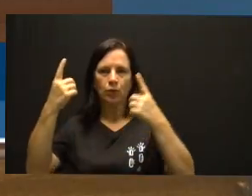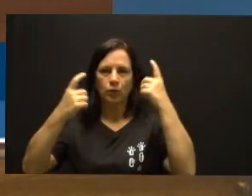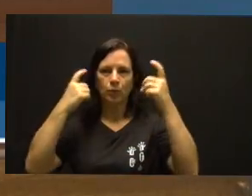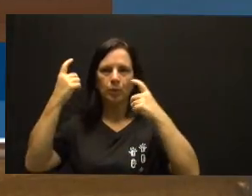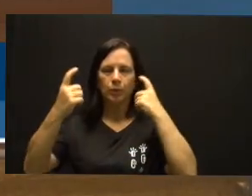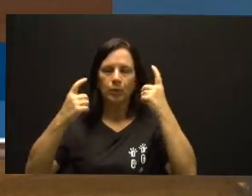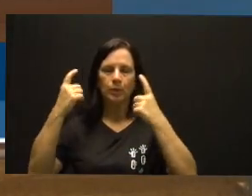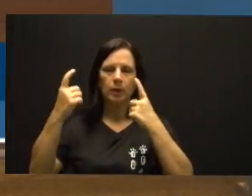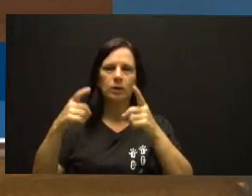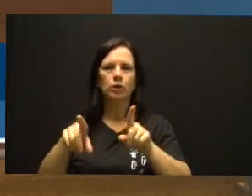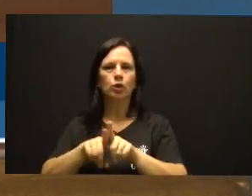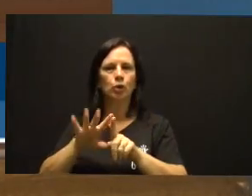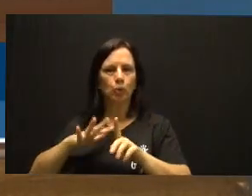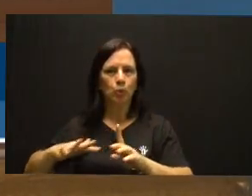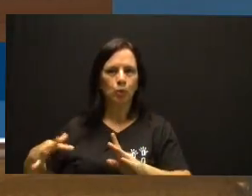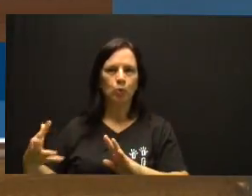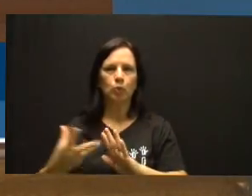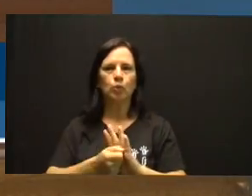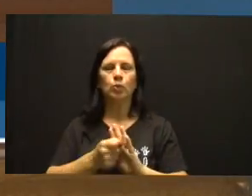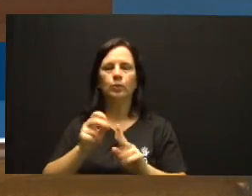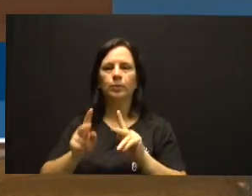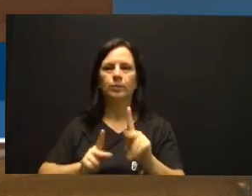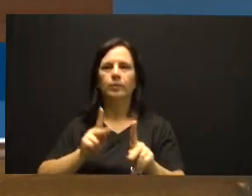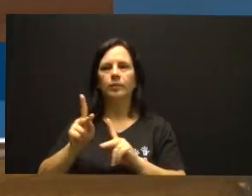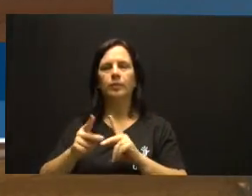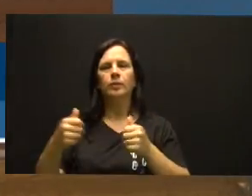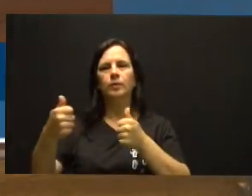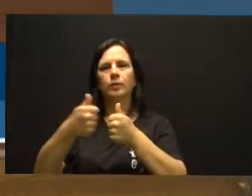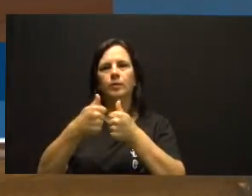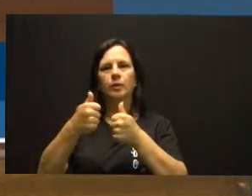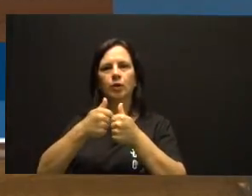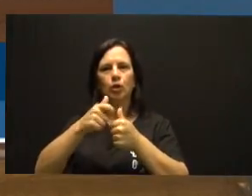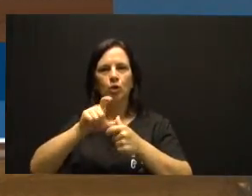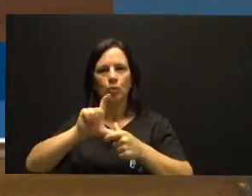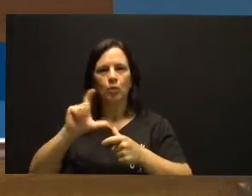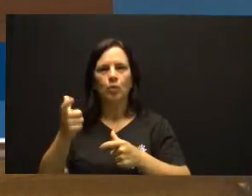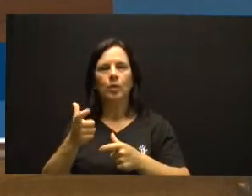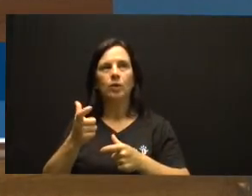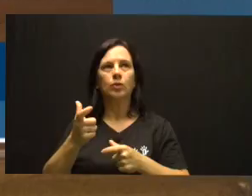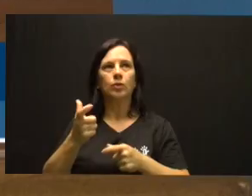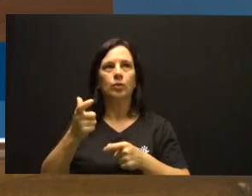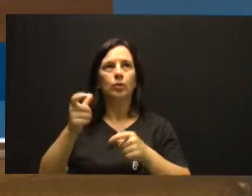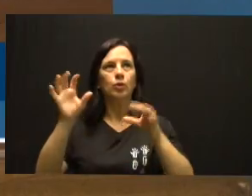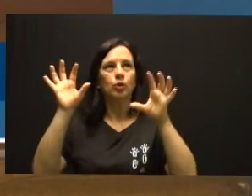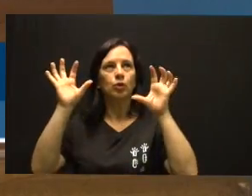assim como toda a população, com a aproximação do período de chuvas.